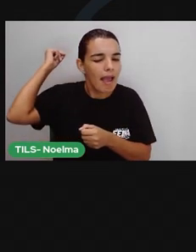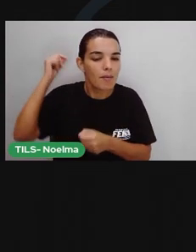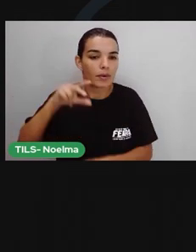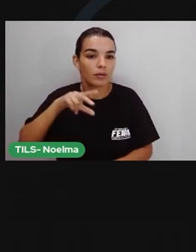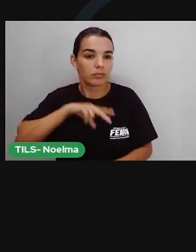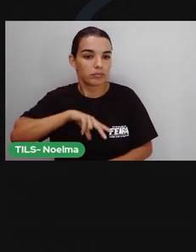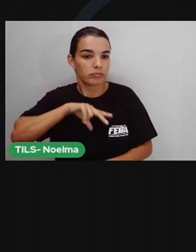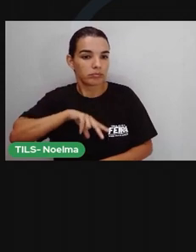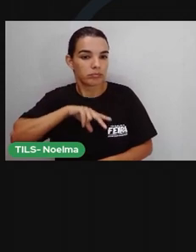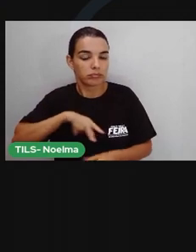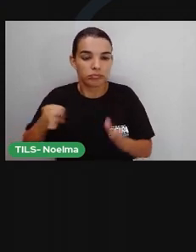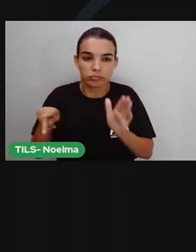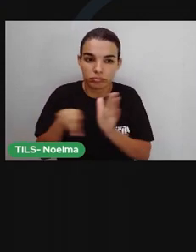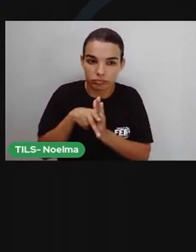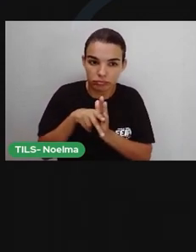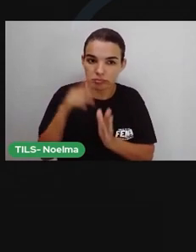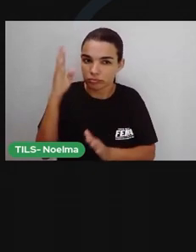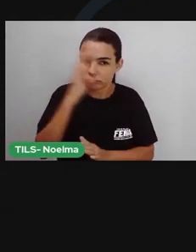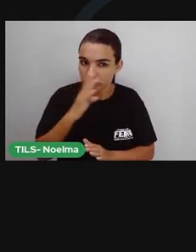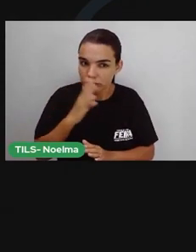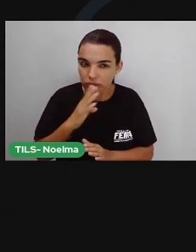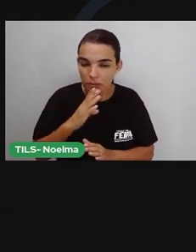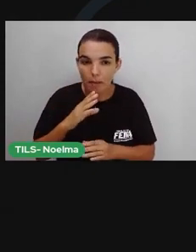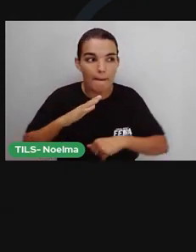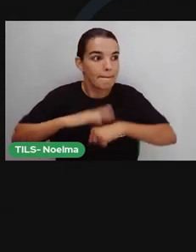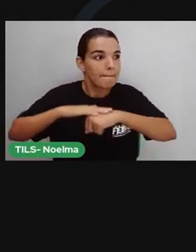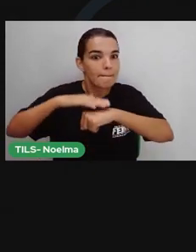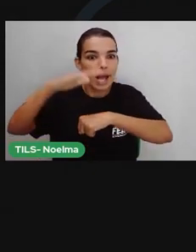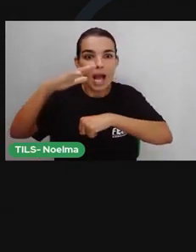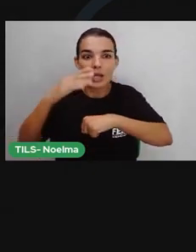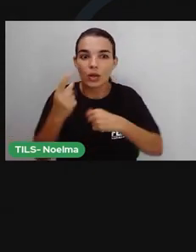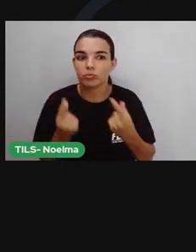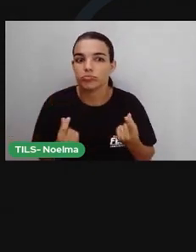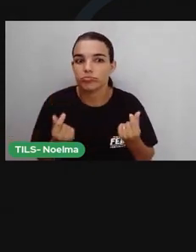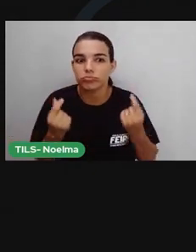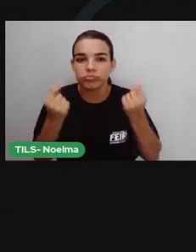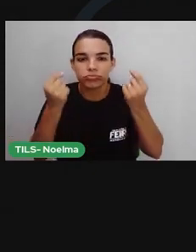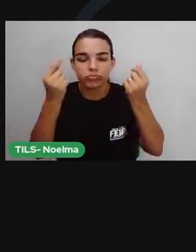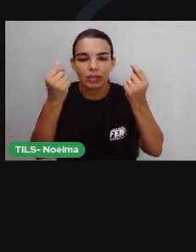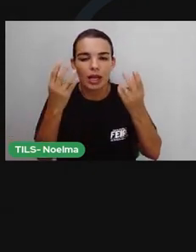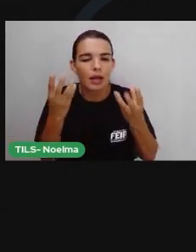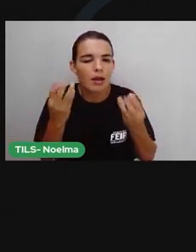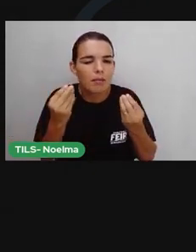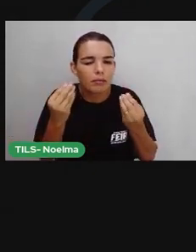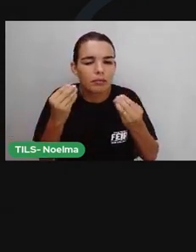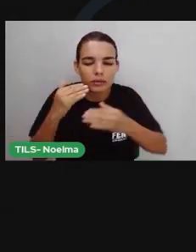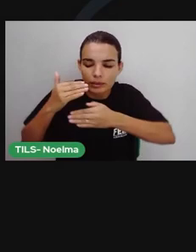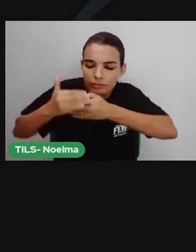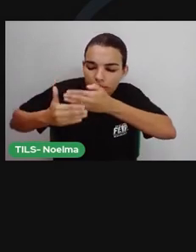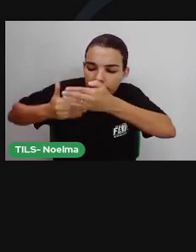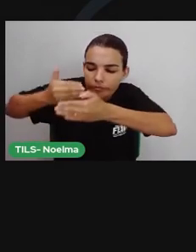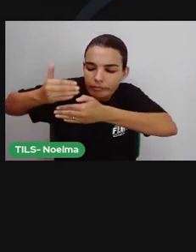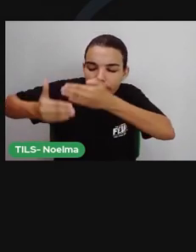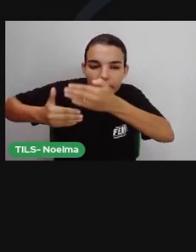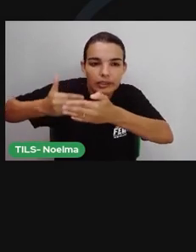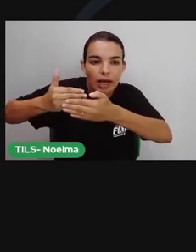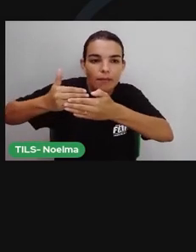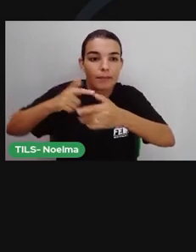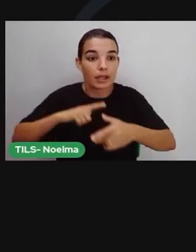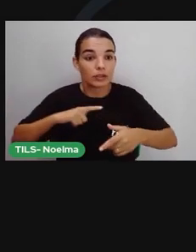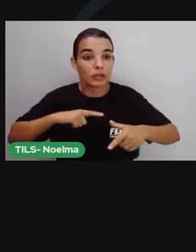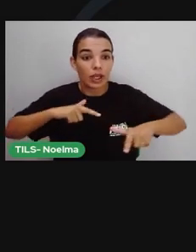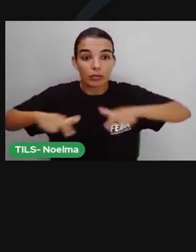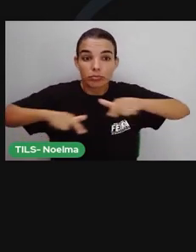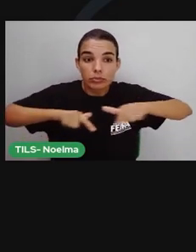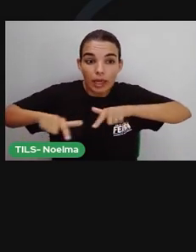O processo de produção açucareira era complexo e envolvia muitas etapas. A mão de obra escrava era a